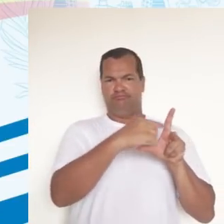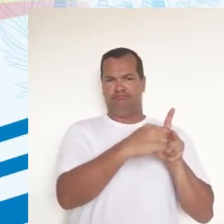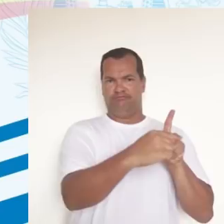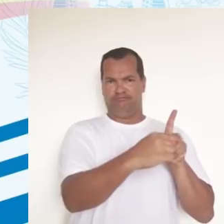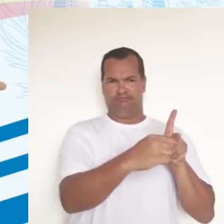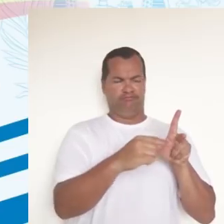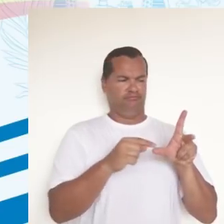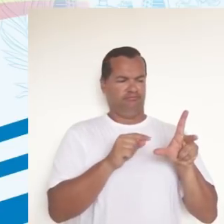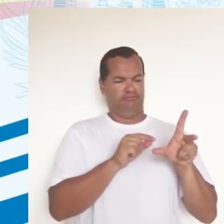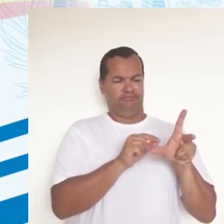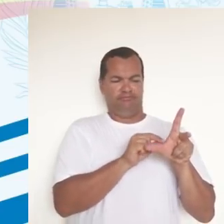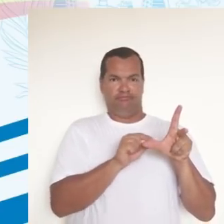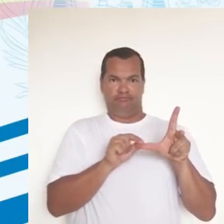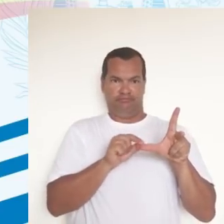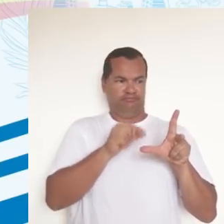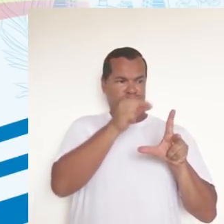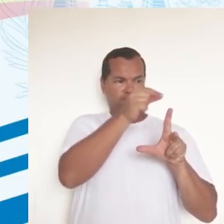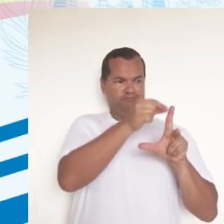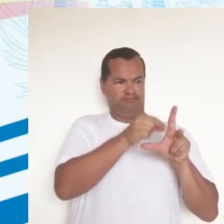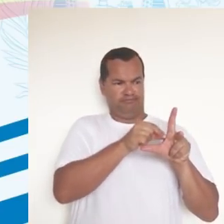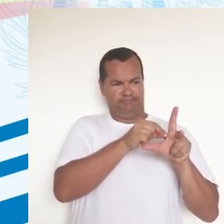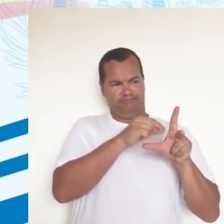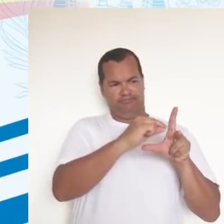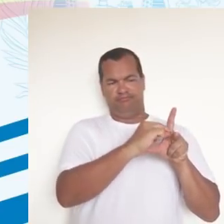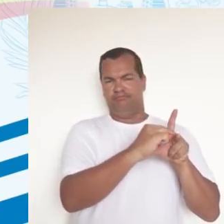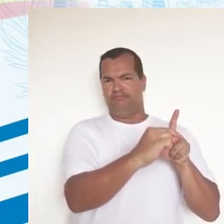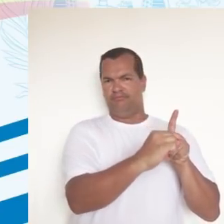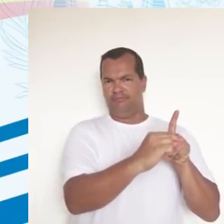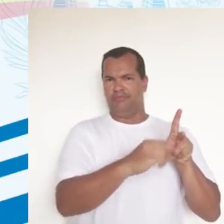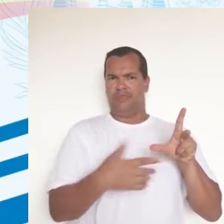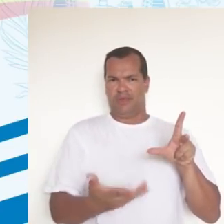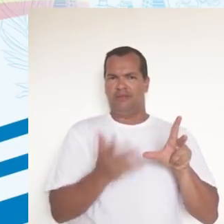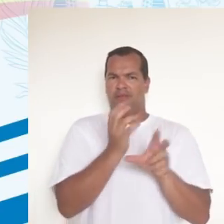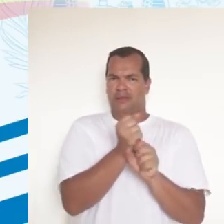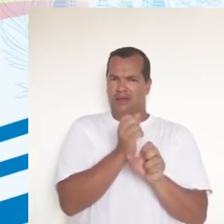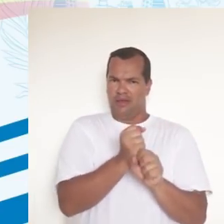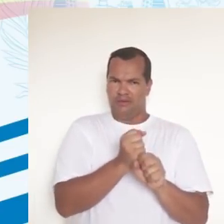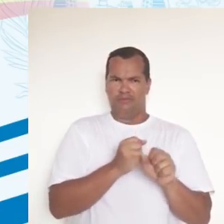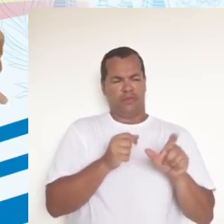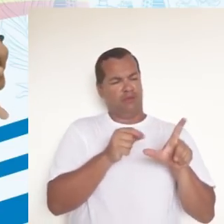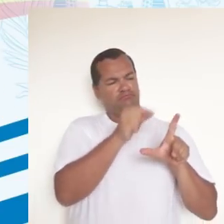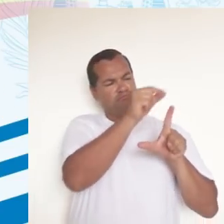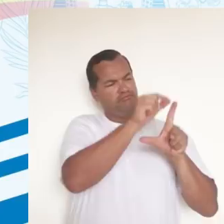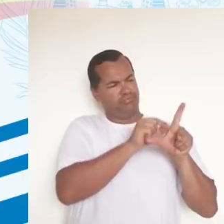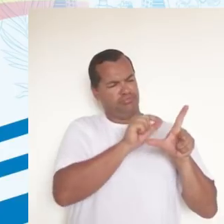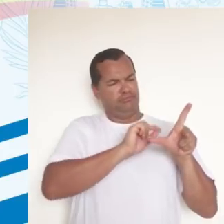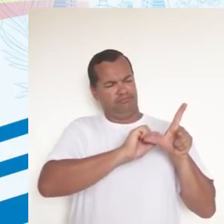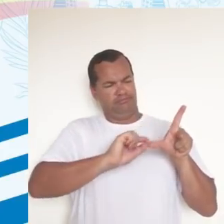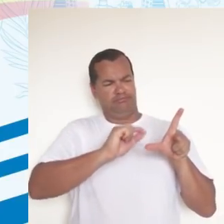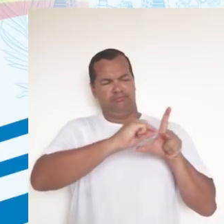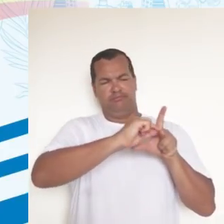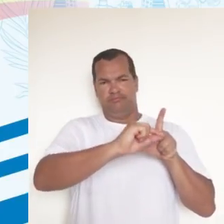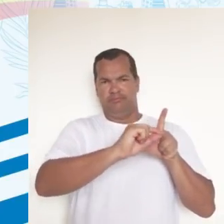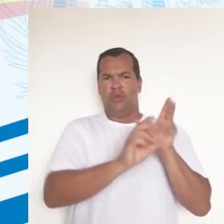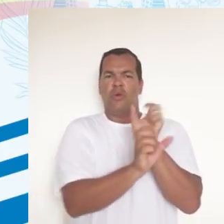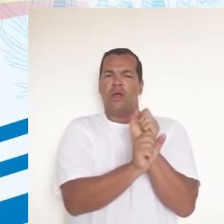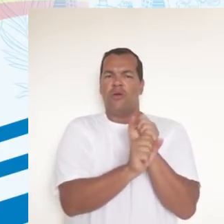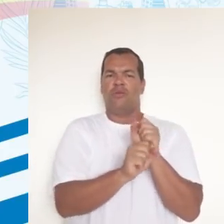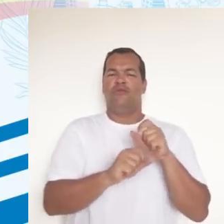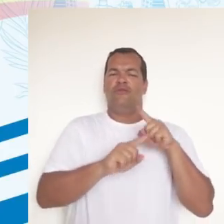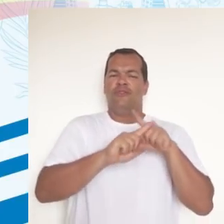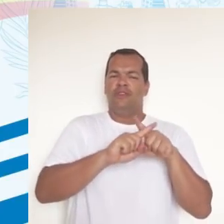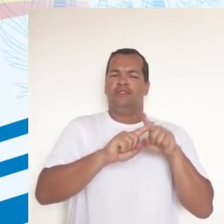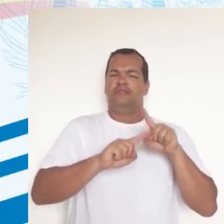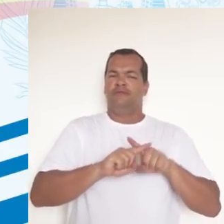informações: largura, comprimento e profundidade, ou aresta vezes aresta